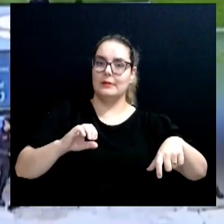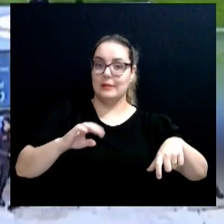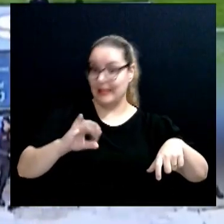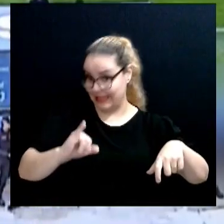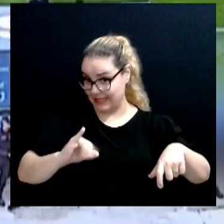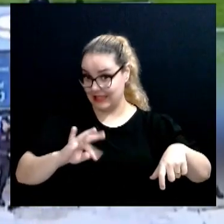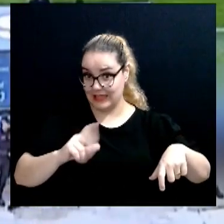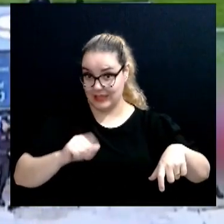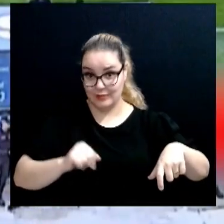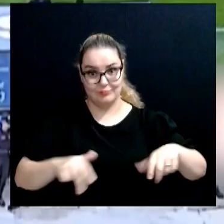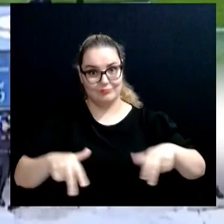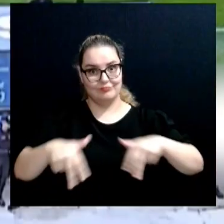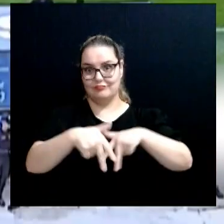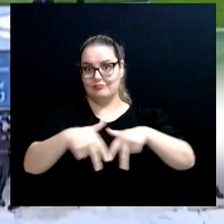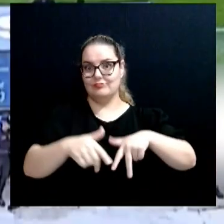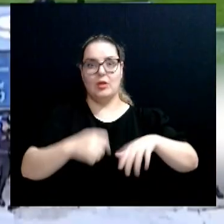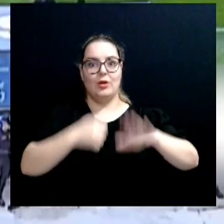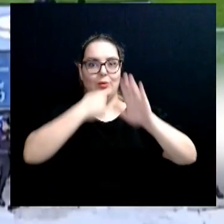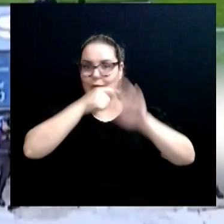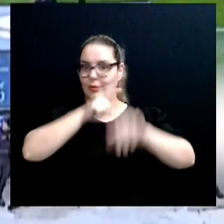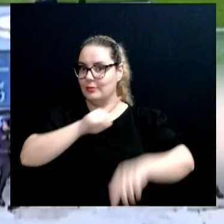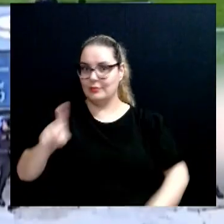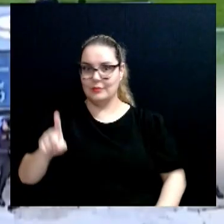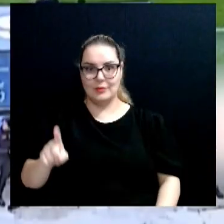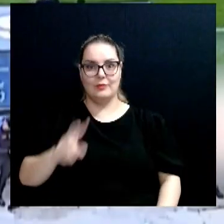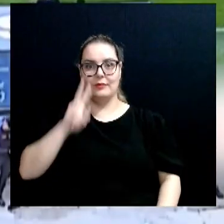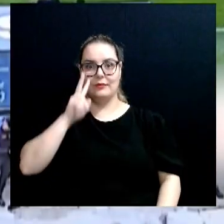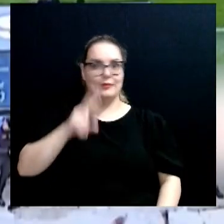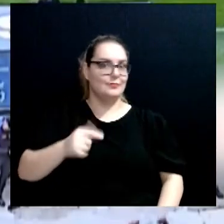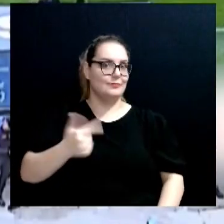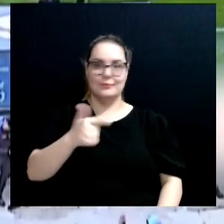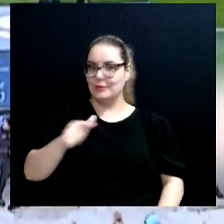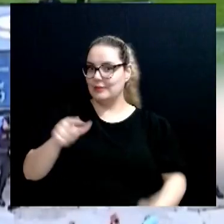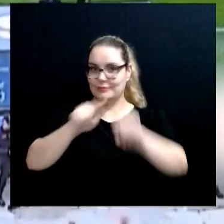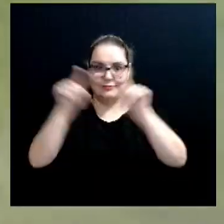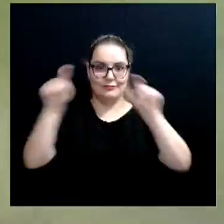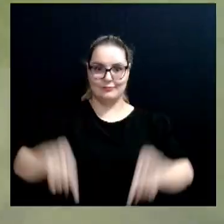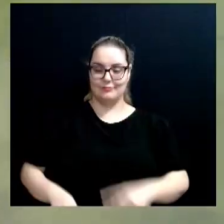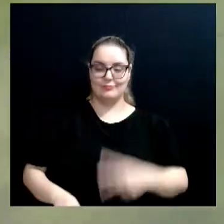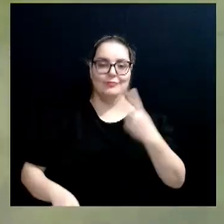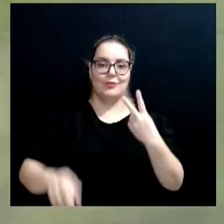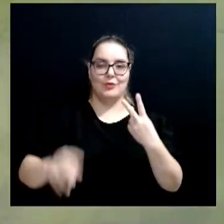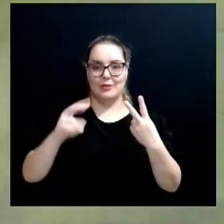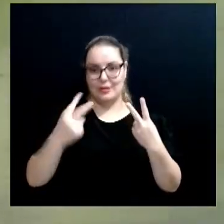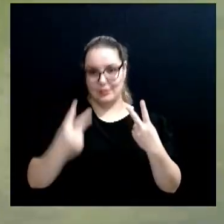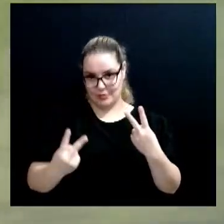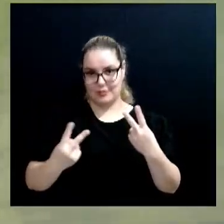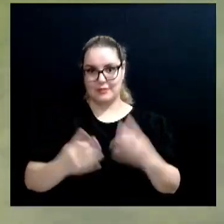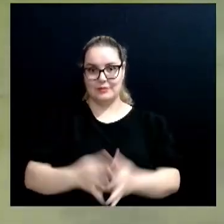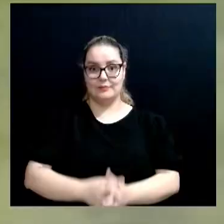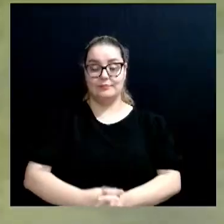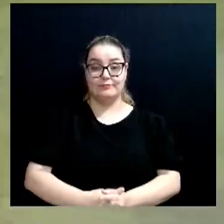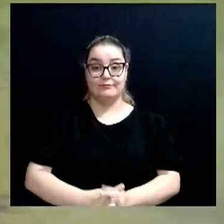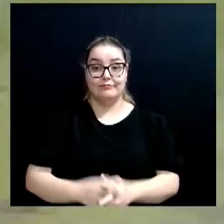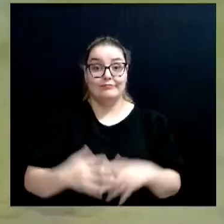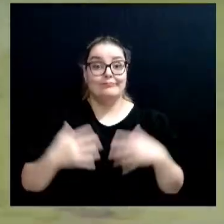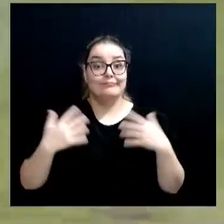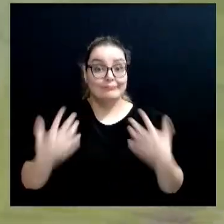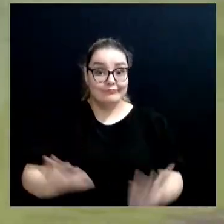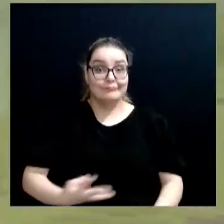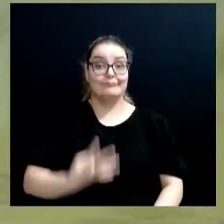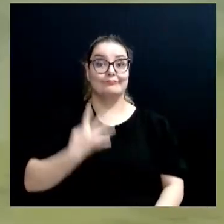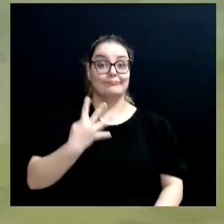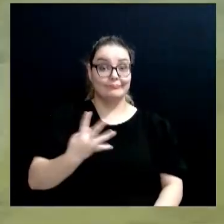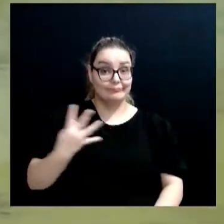não viu, não tem VAR, ficou tudo igual, 2-2. E não é que aos 44